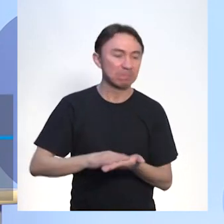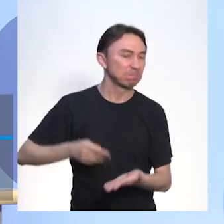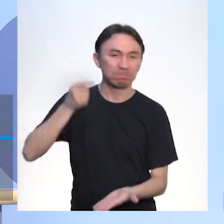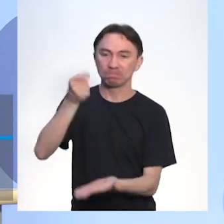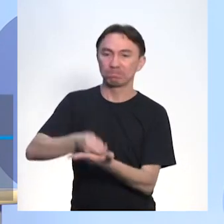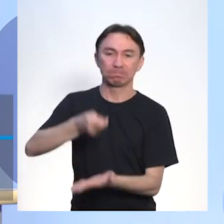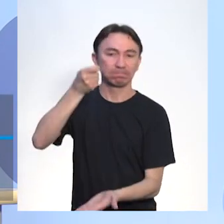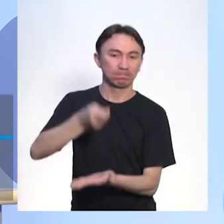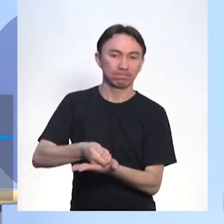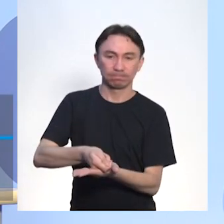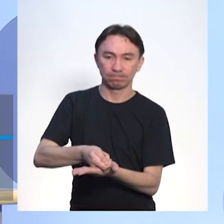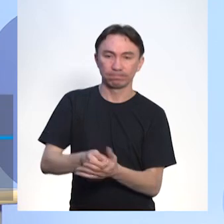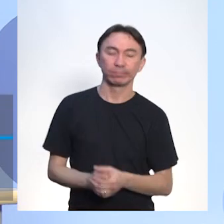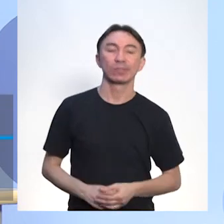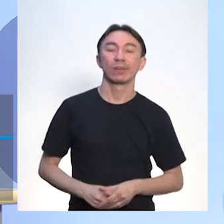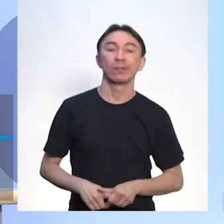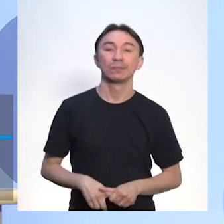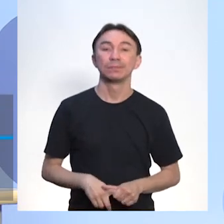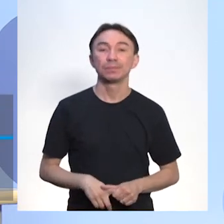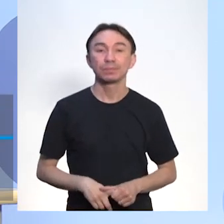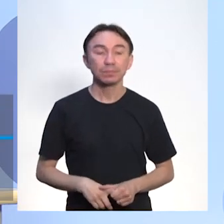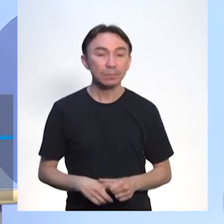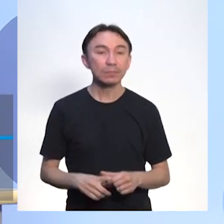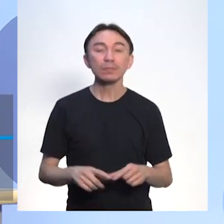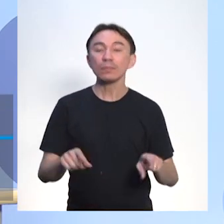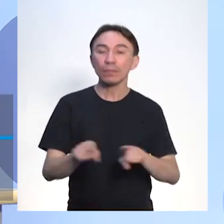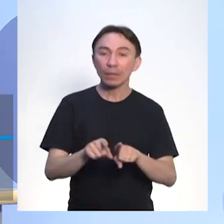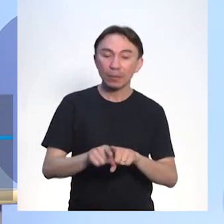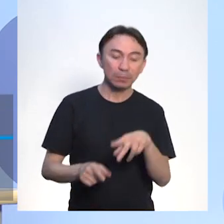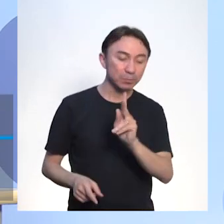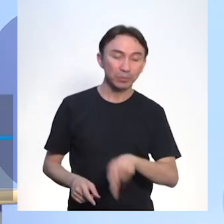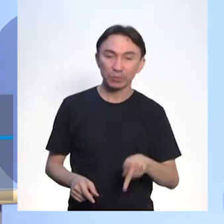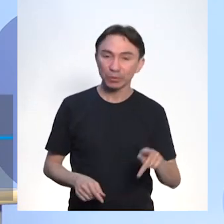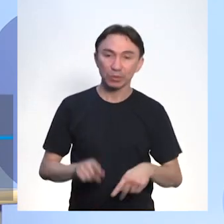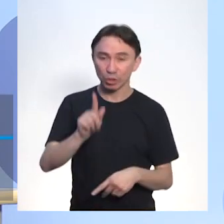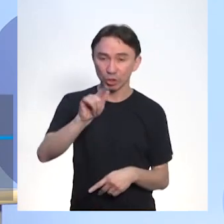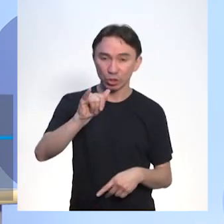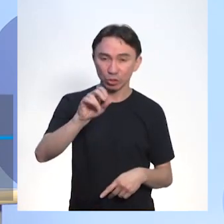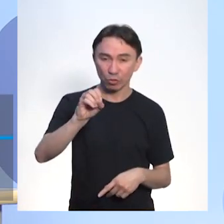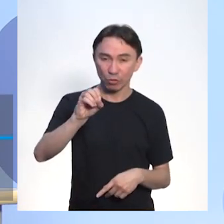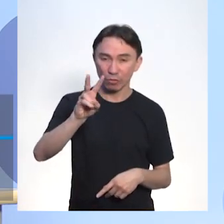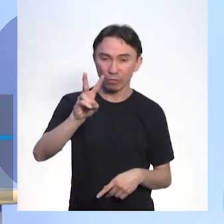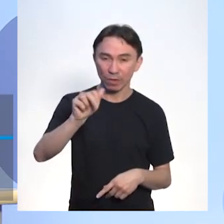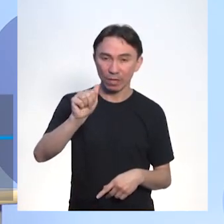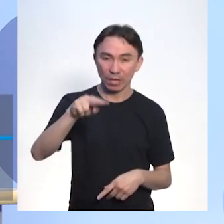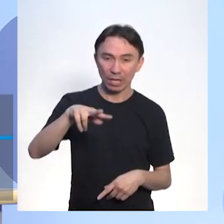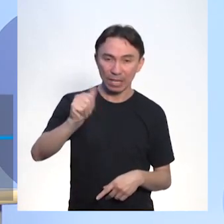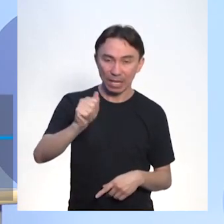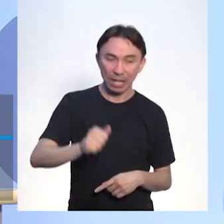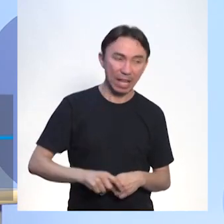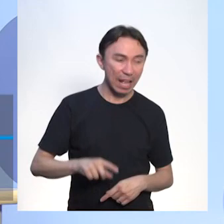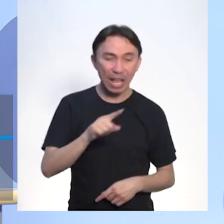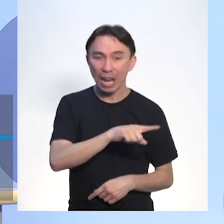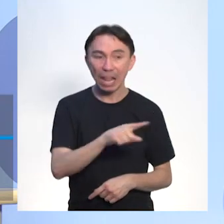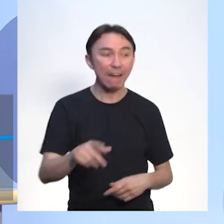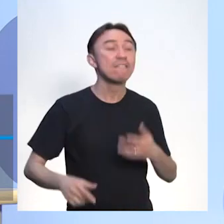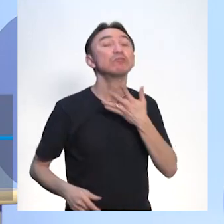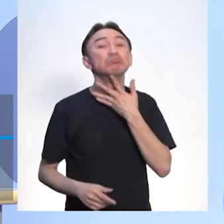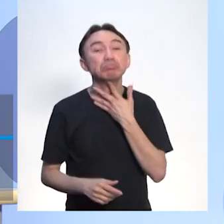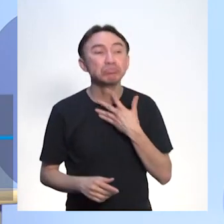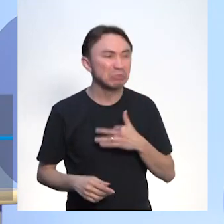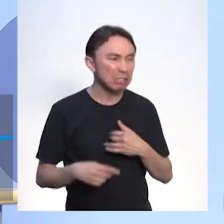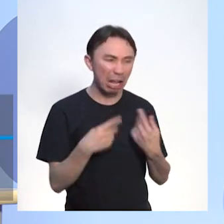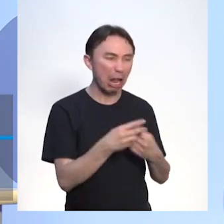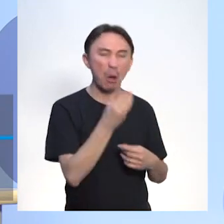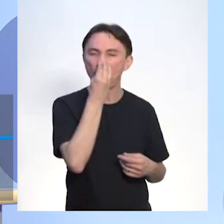o seu entendimento. A professora Giovana diz uma ação contra a vontade dos habitantes de um país ou